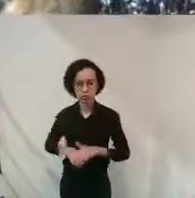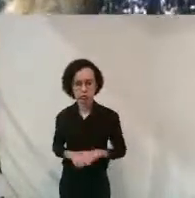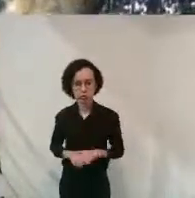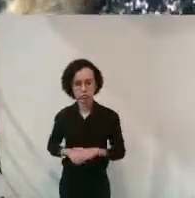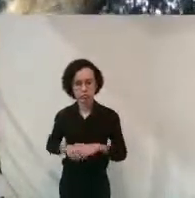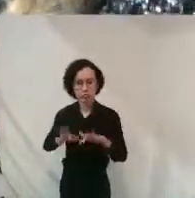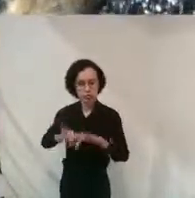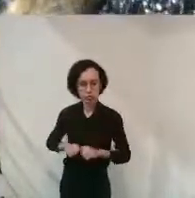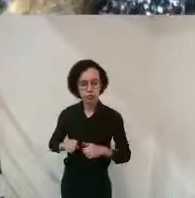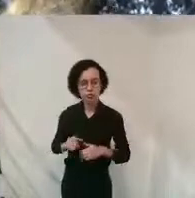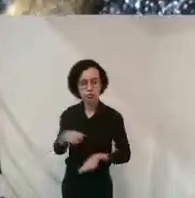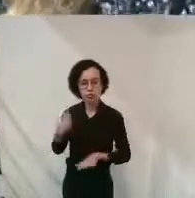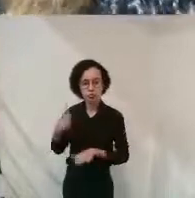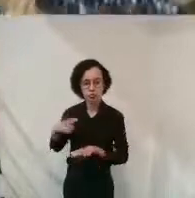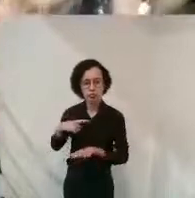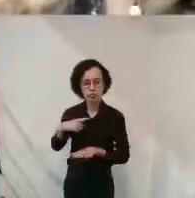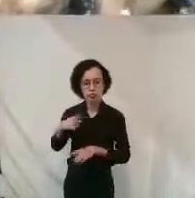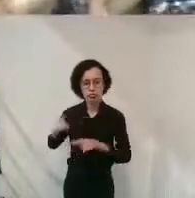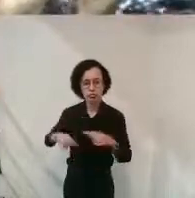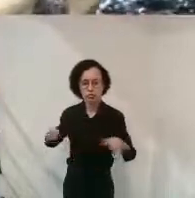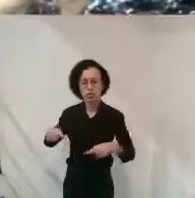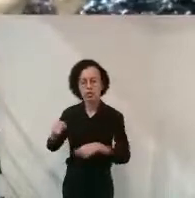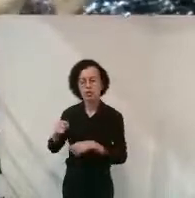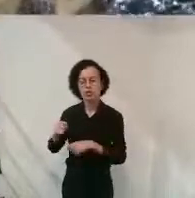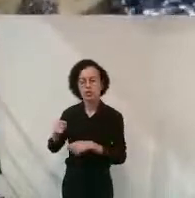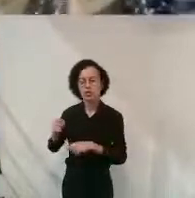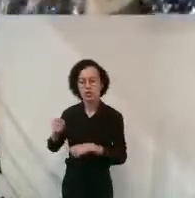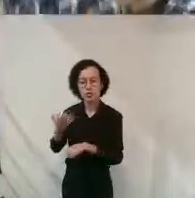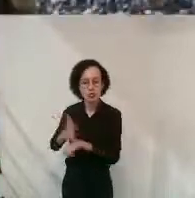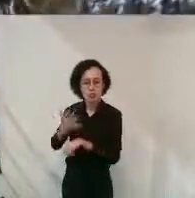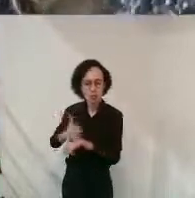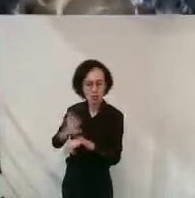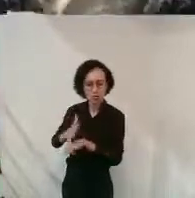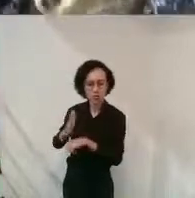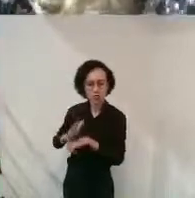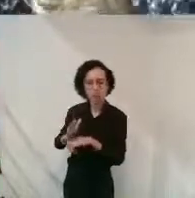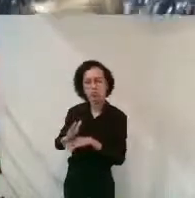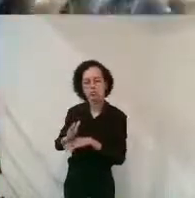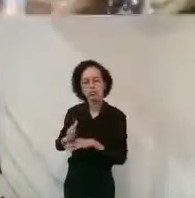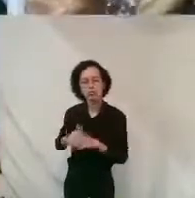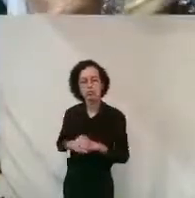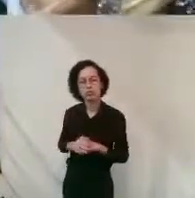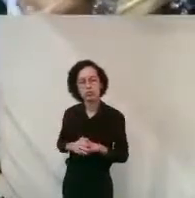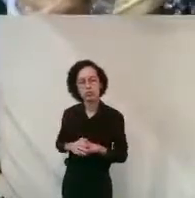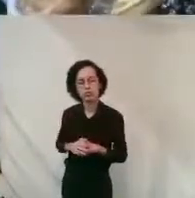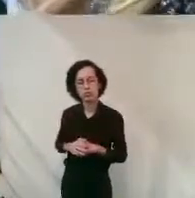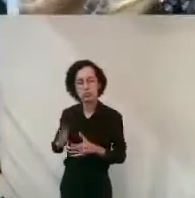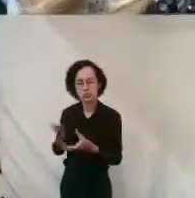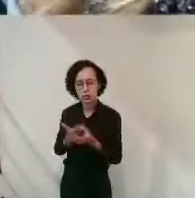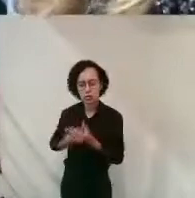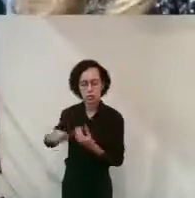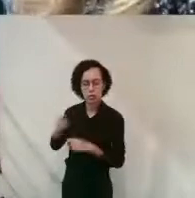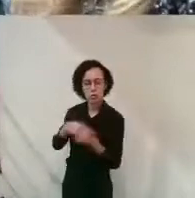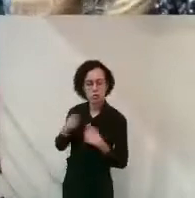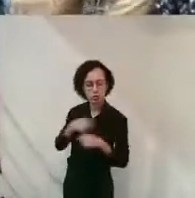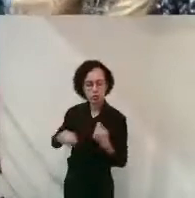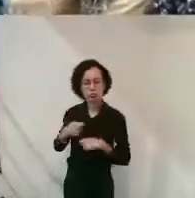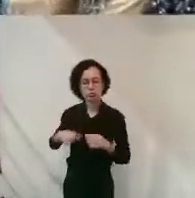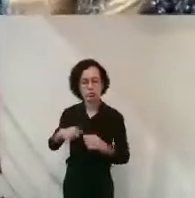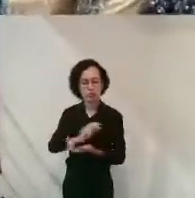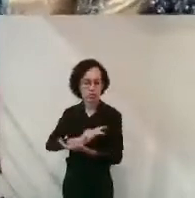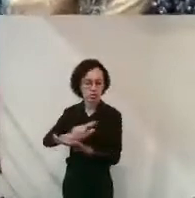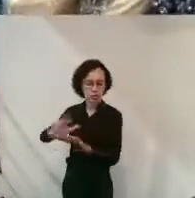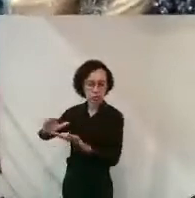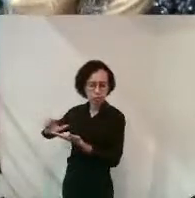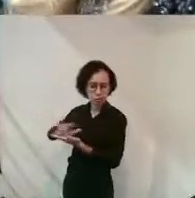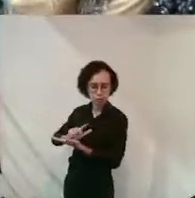Finalmente, nós trouxemos um material de apoio prático com vários modelos de portarias de instauração de procedimentos administrativos, de inquéritos civis, iniciais de